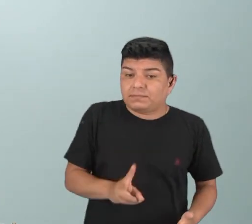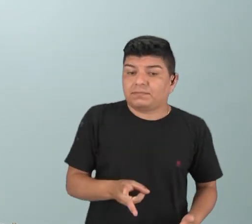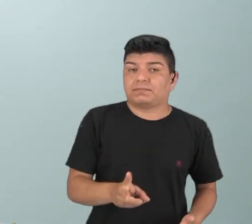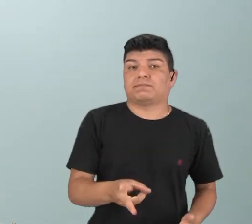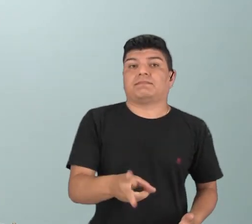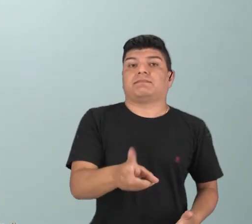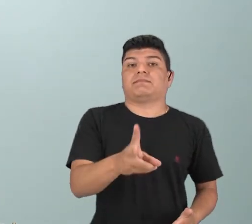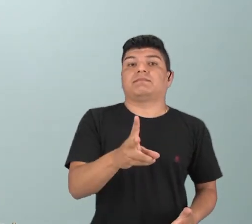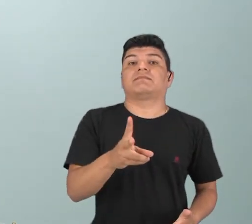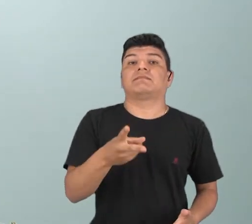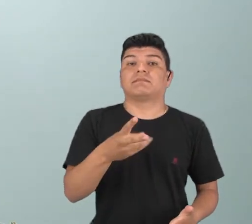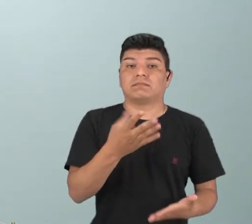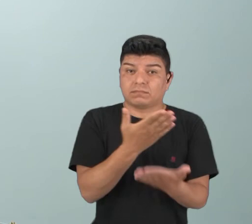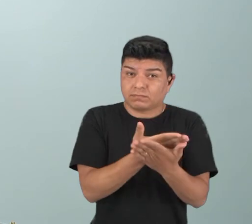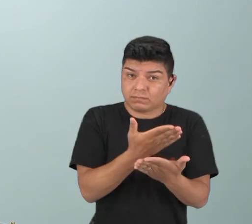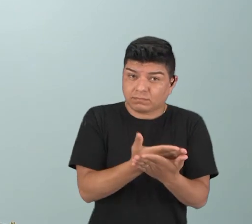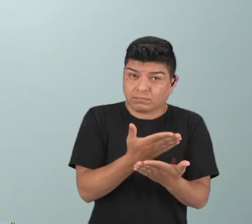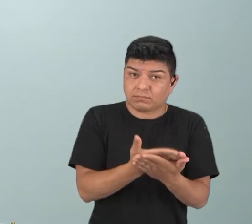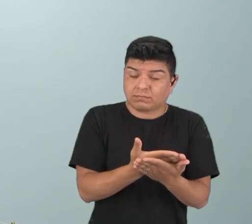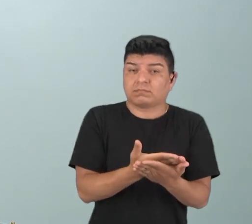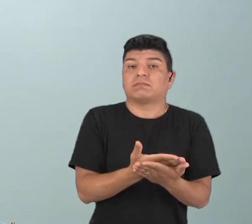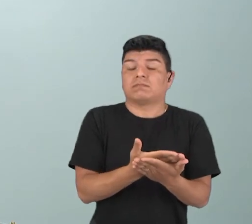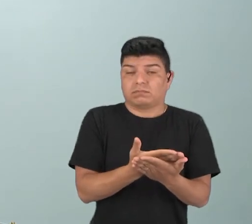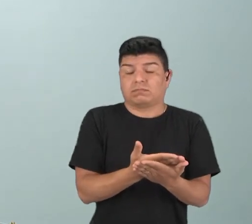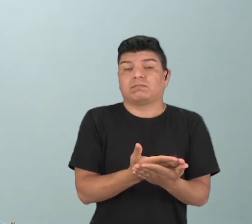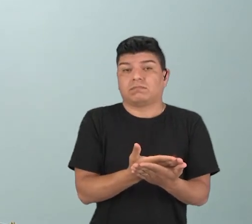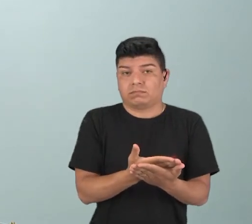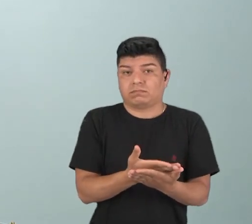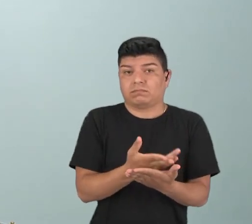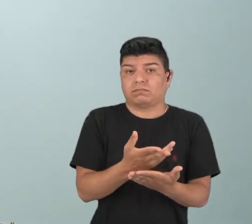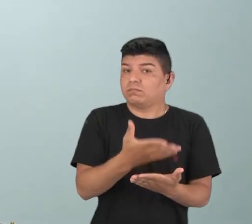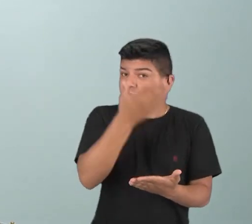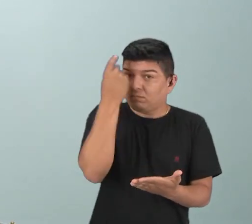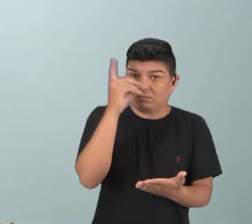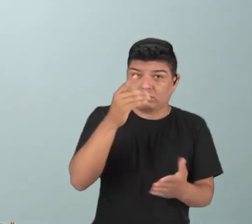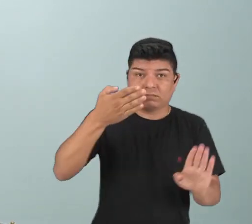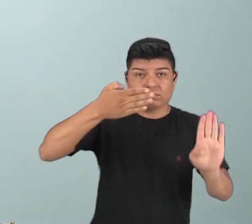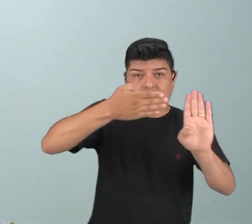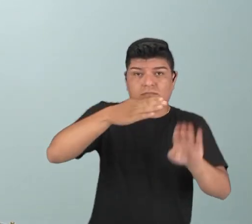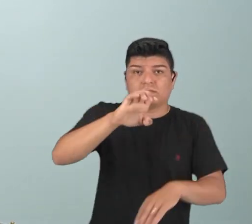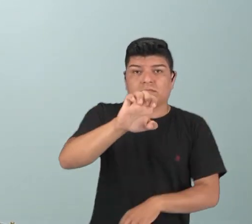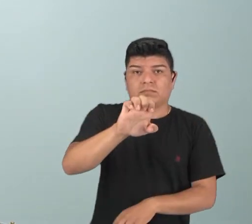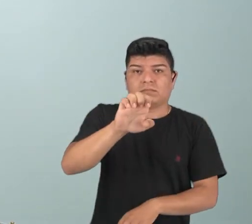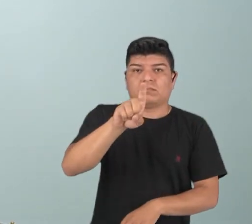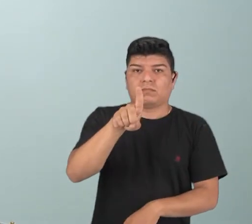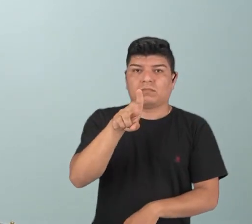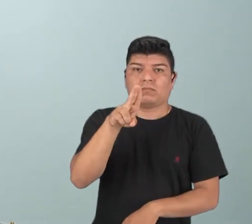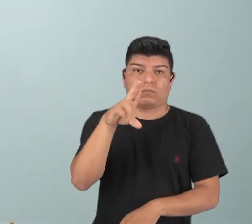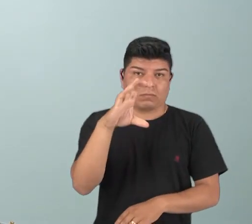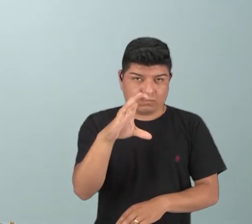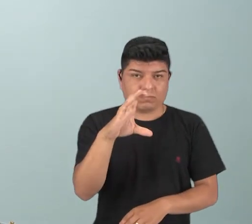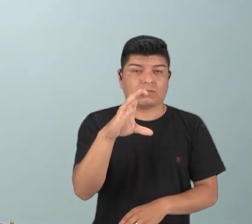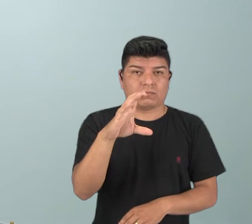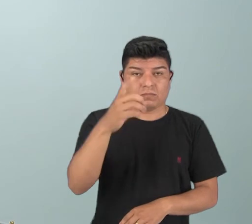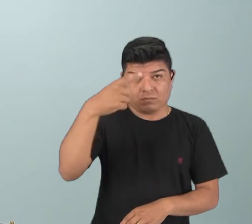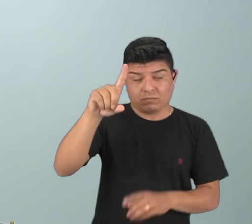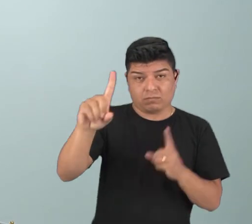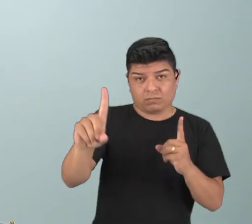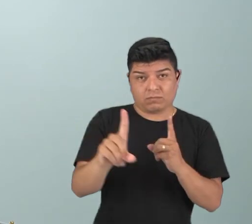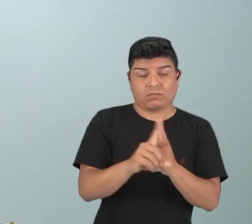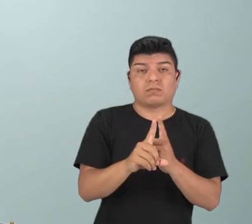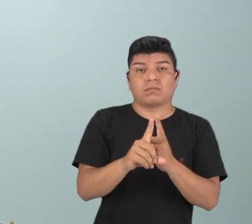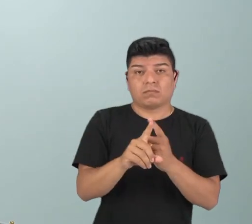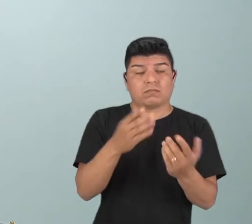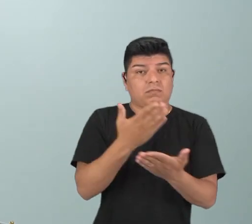continue acompanhando as aulas, sem esquecer de acessar a plataforma Eduque. Lá você vai